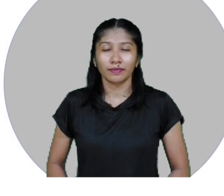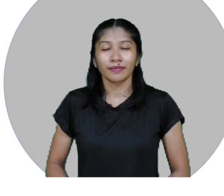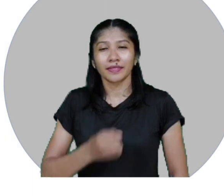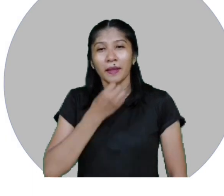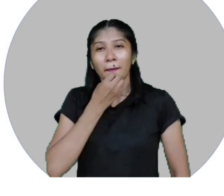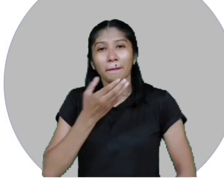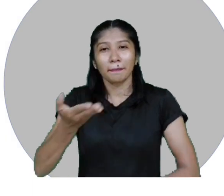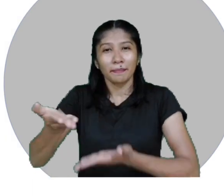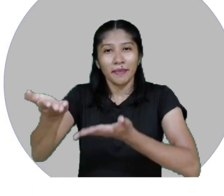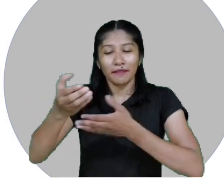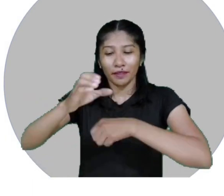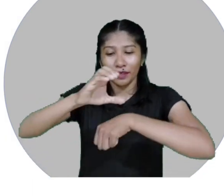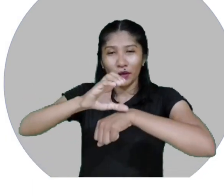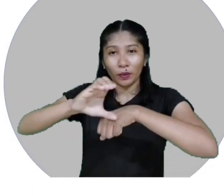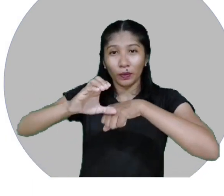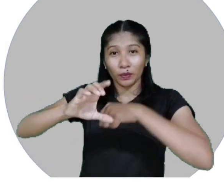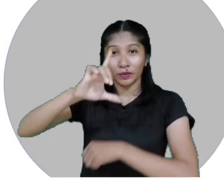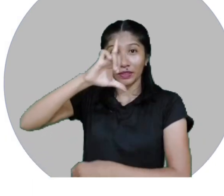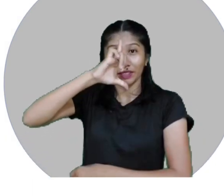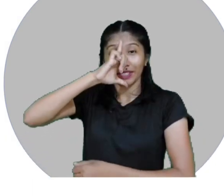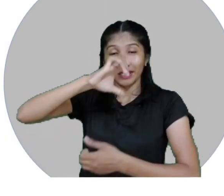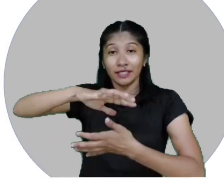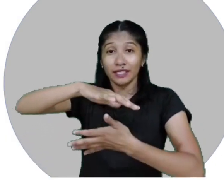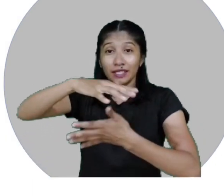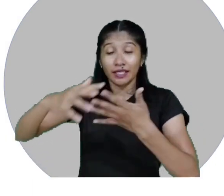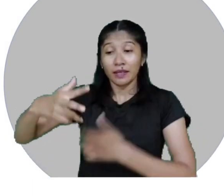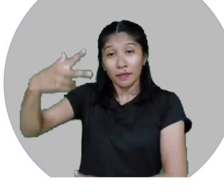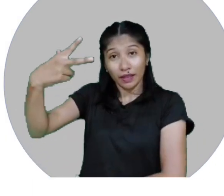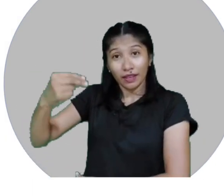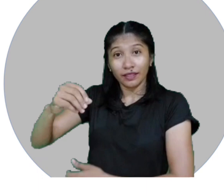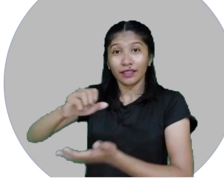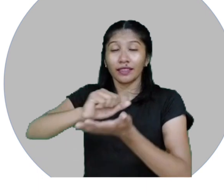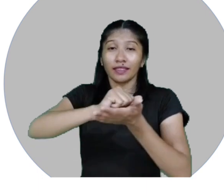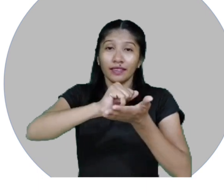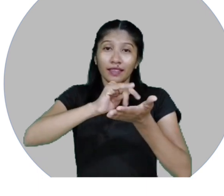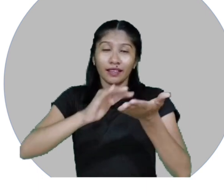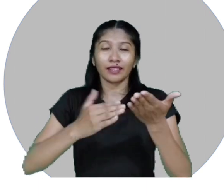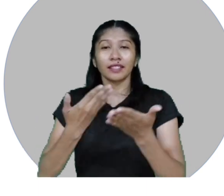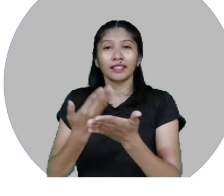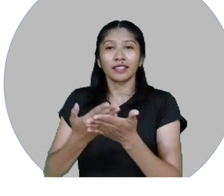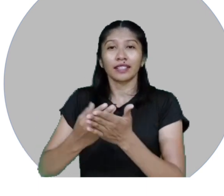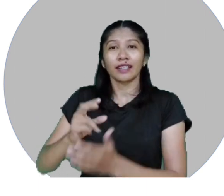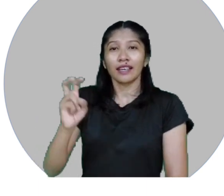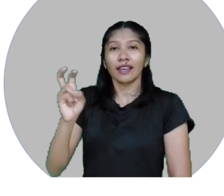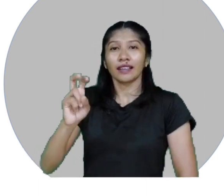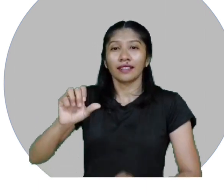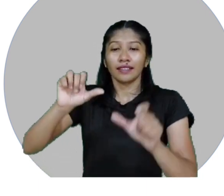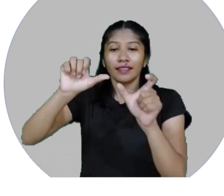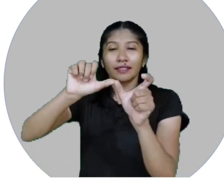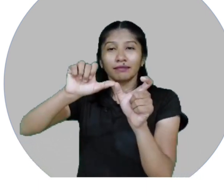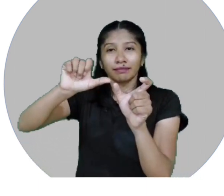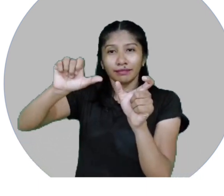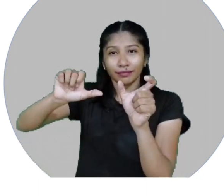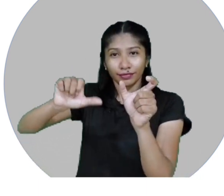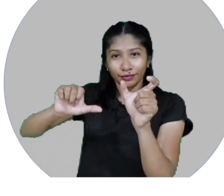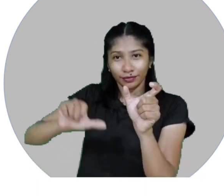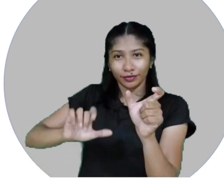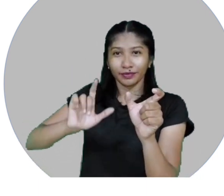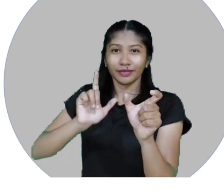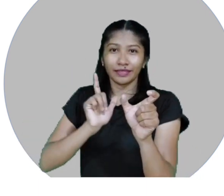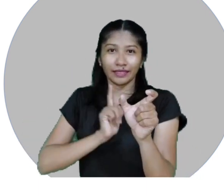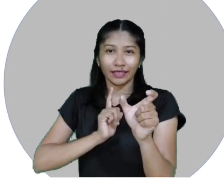Seja bem-vindo ao curso Latim em Libras. Nesta lição, estudaremos a quinta declinação, formada